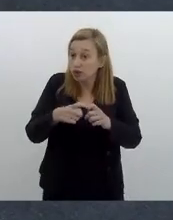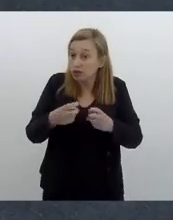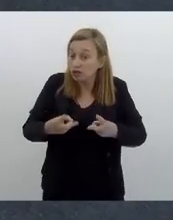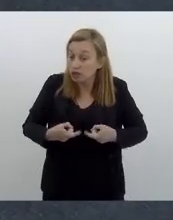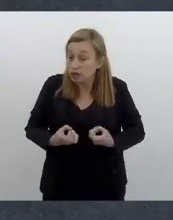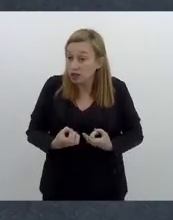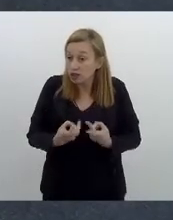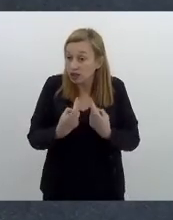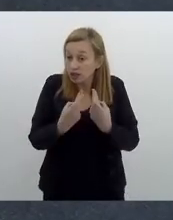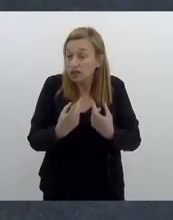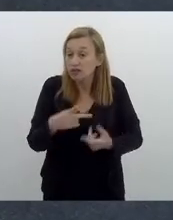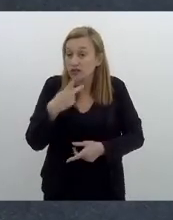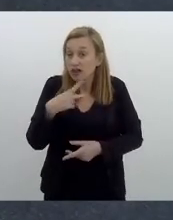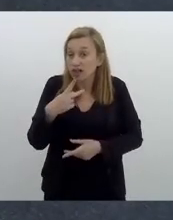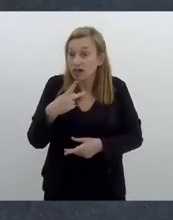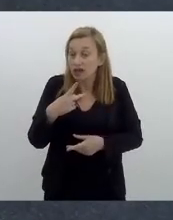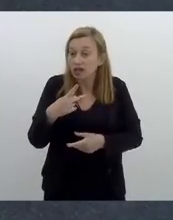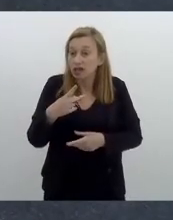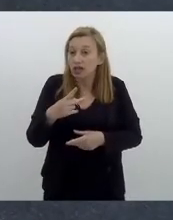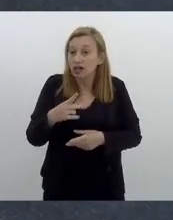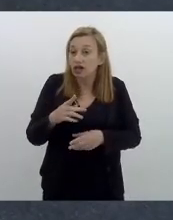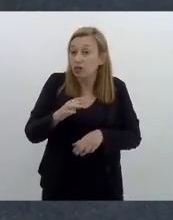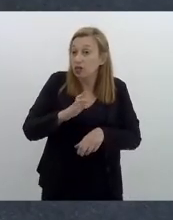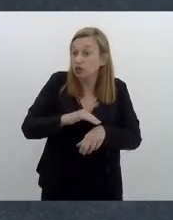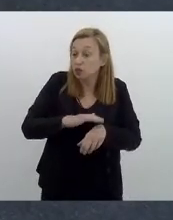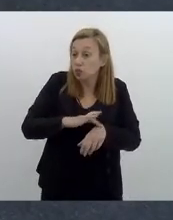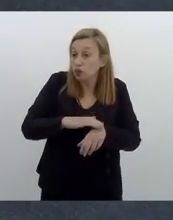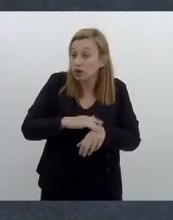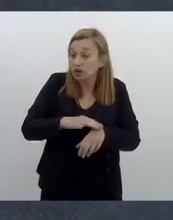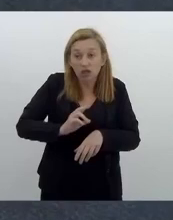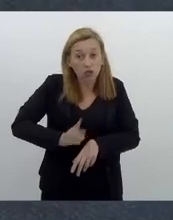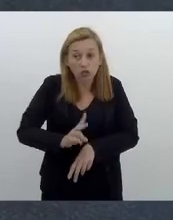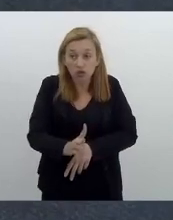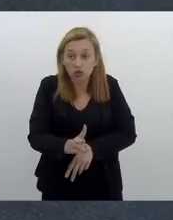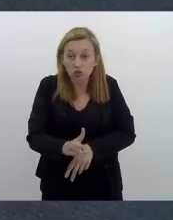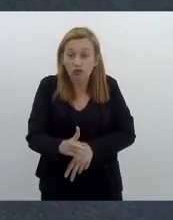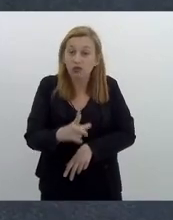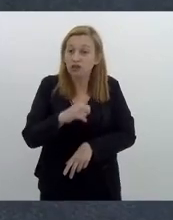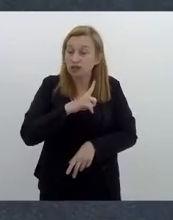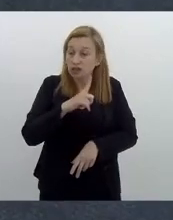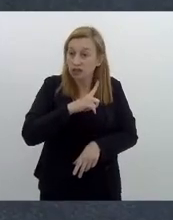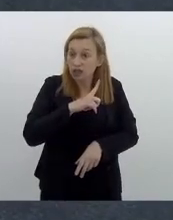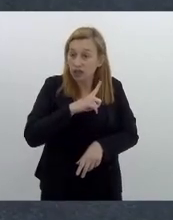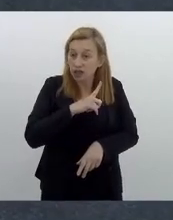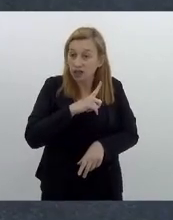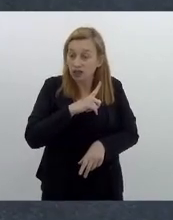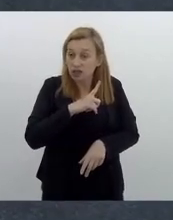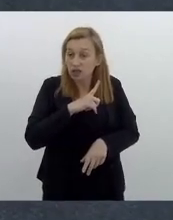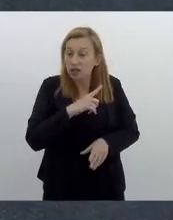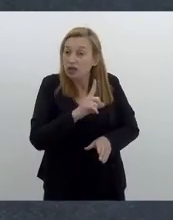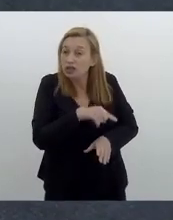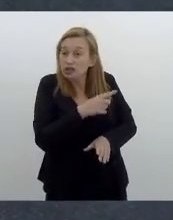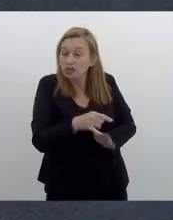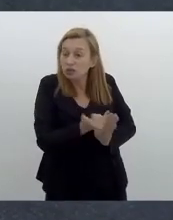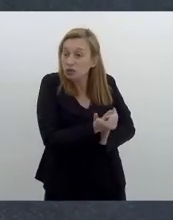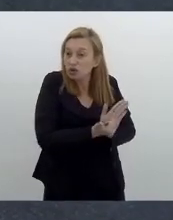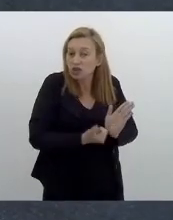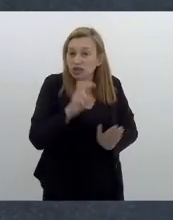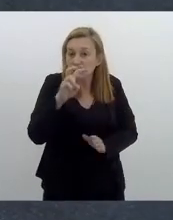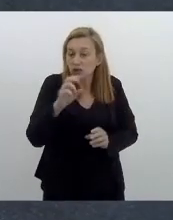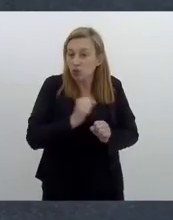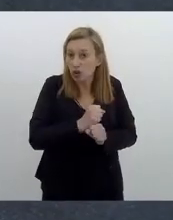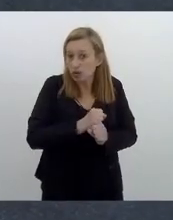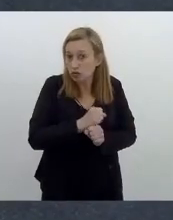Que o câncer É uma doença Permanente Aí você tem A isenção Do imposto de renda Por 5 anos